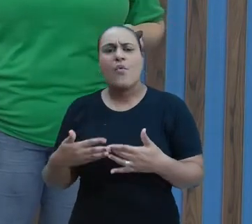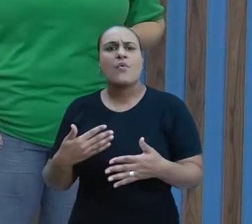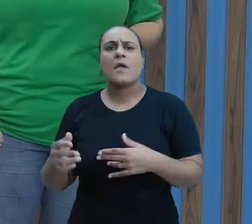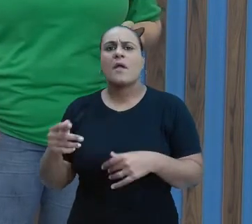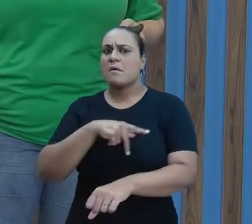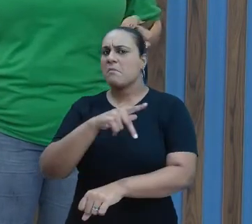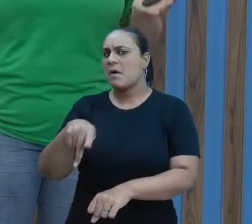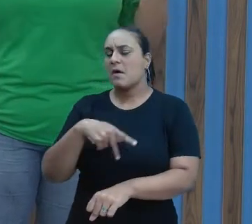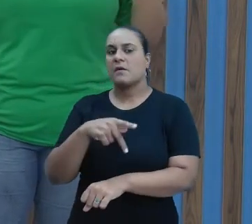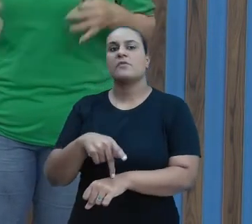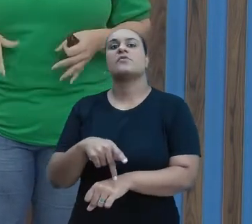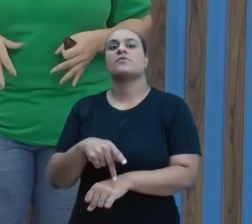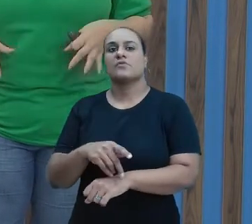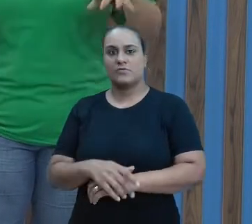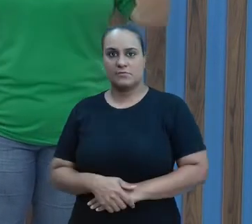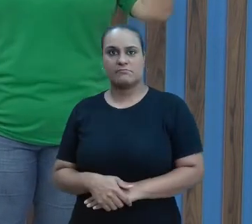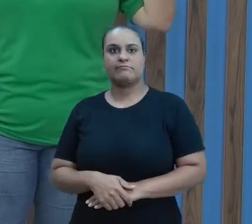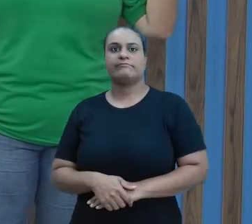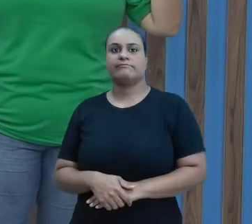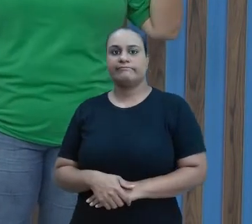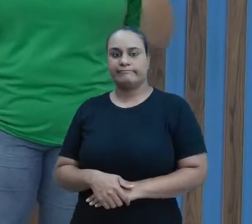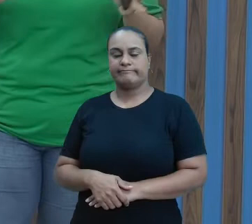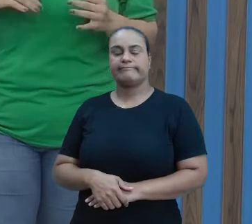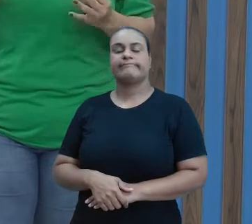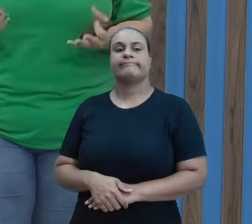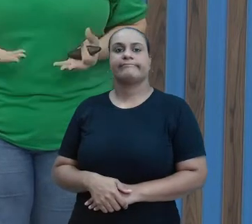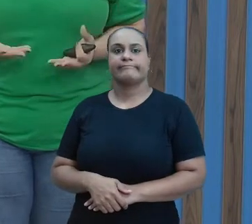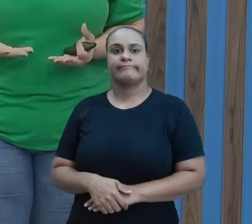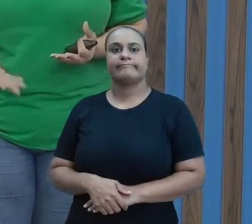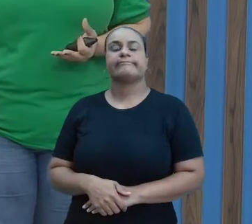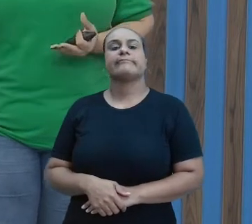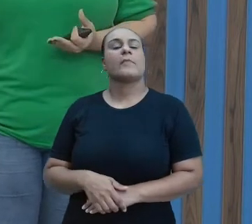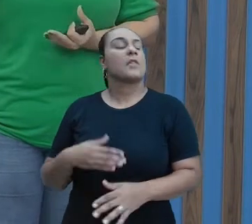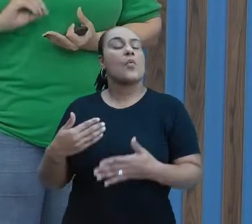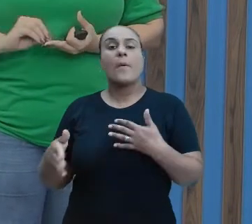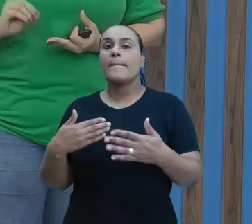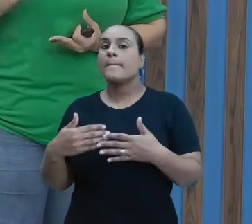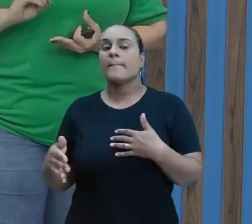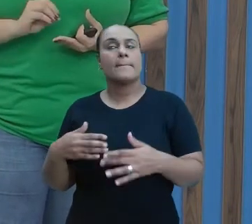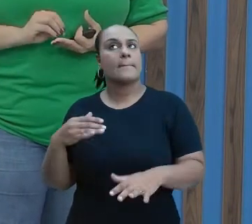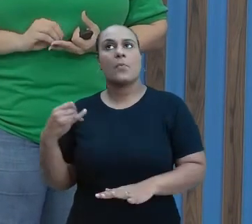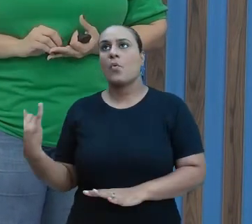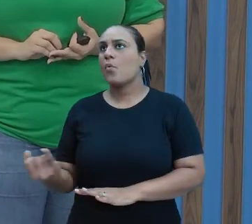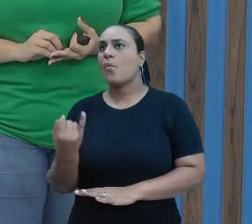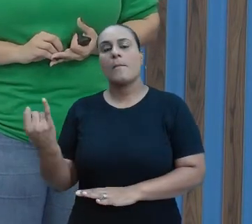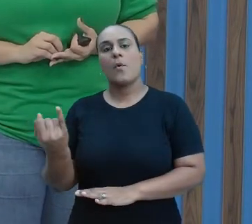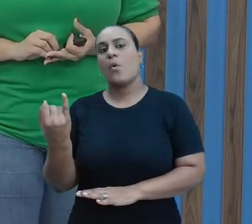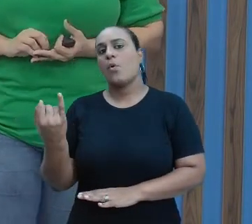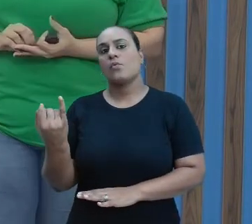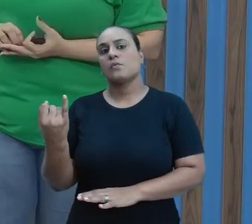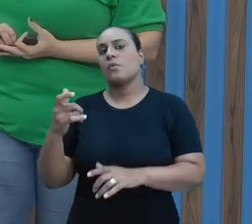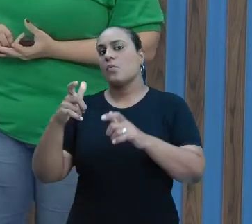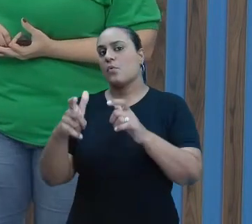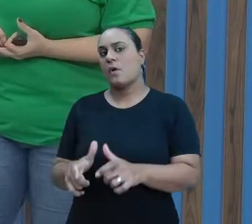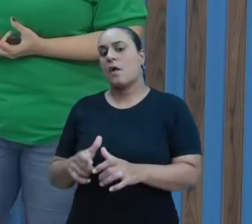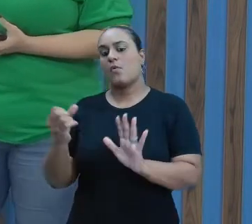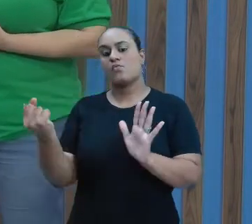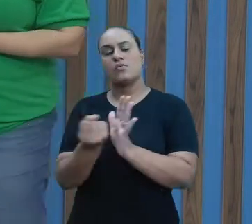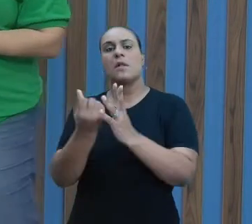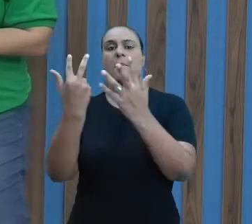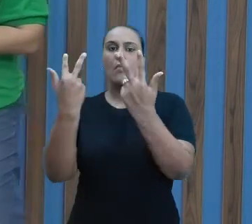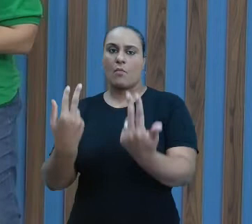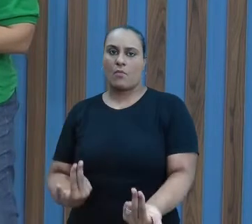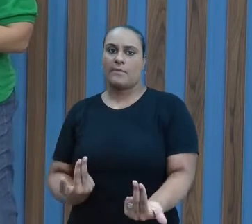país africano, na América do Sul, na América do Norte, não importa. O símbolo será o mesmo, tá, gente?